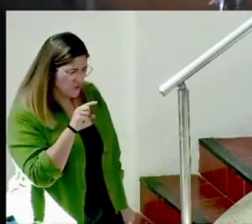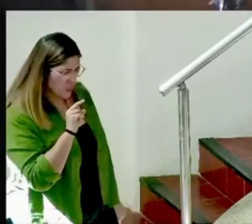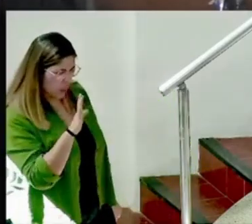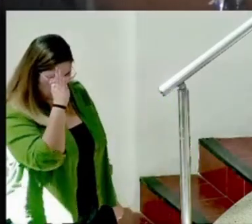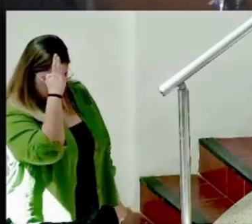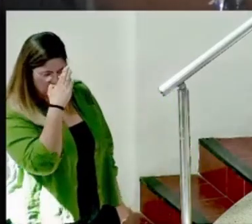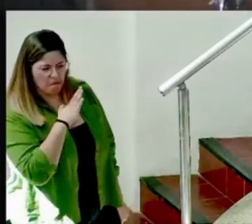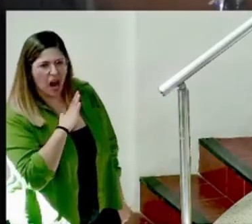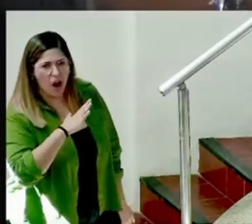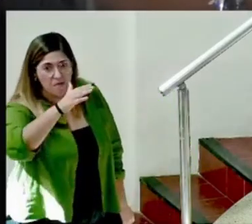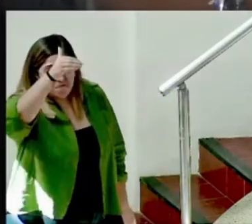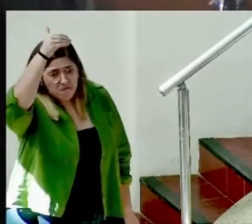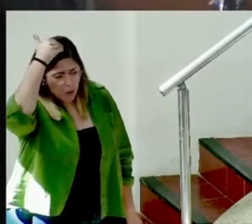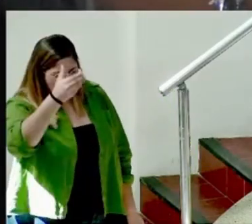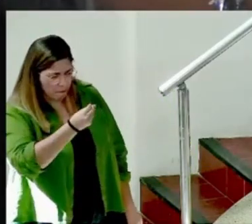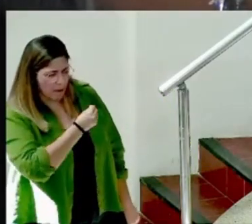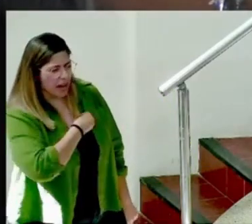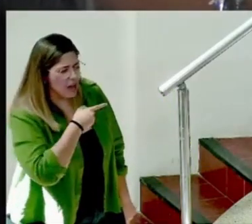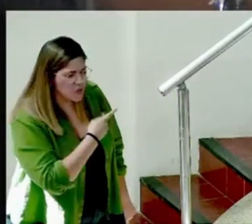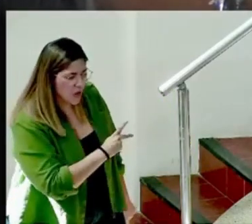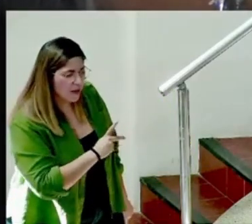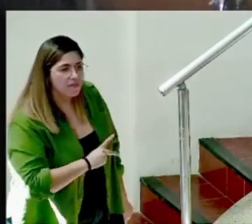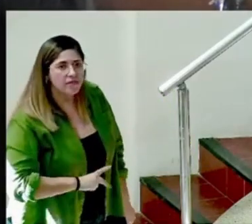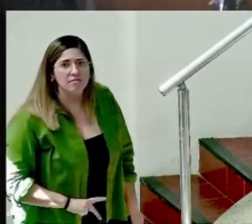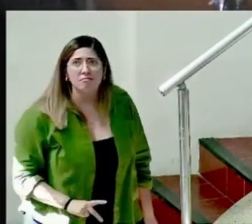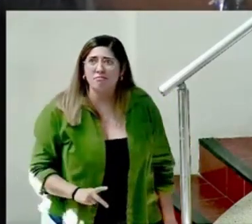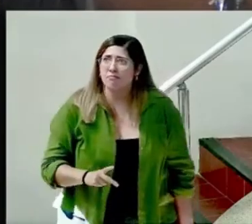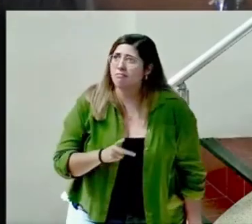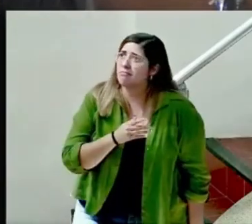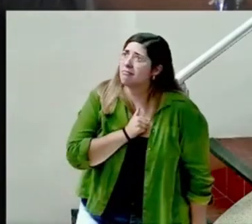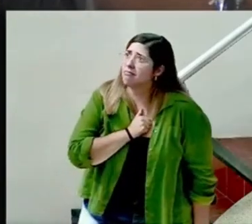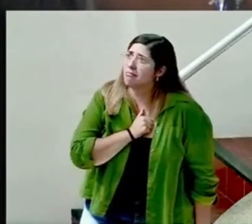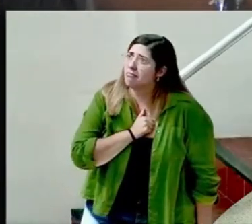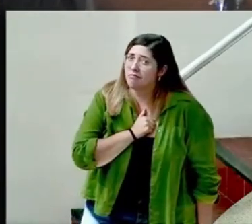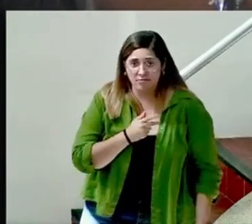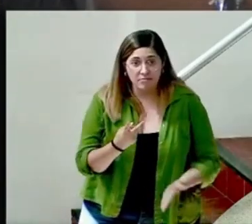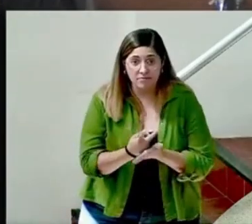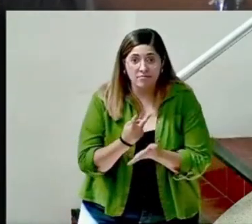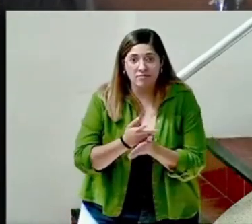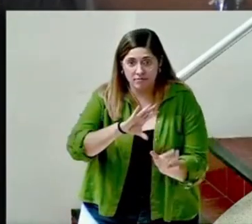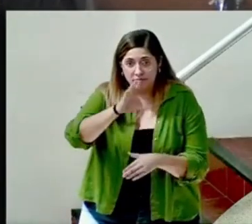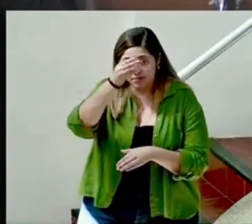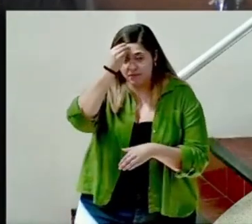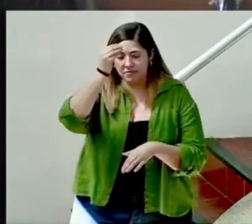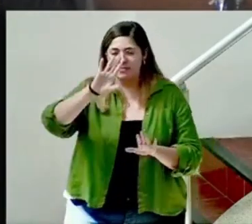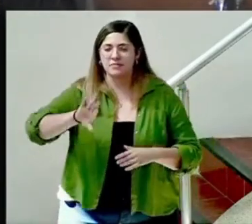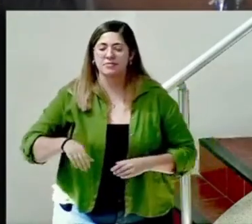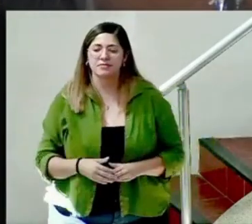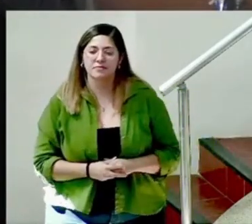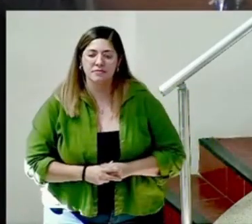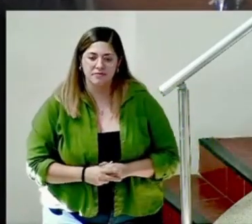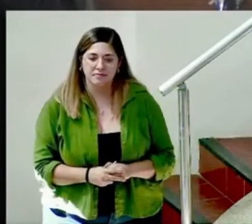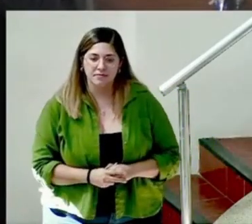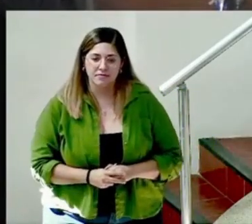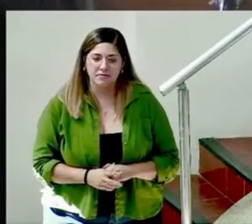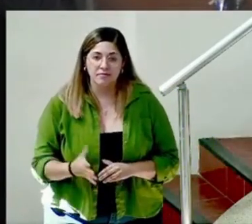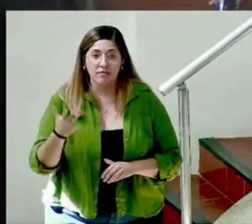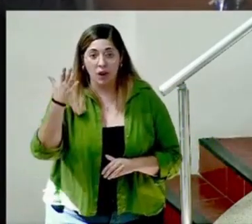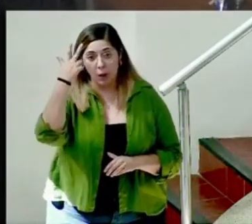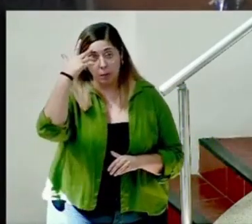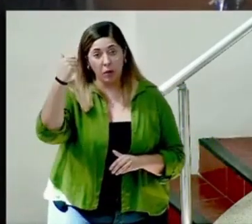Veja o que a Escritura Sagrada diz agora em Provérbios, para entendermos um pouco mais a